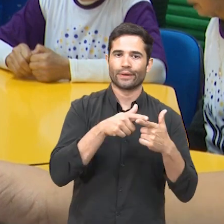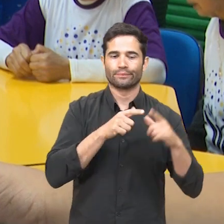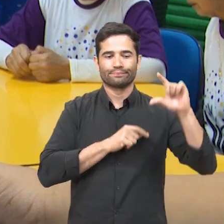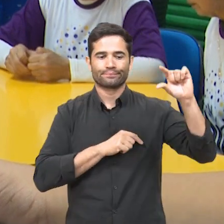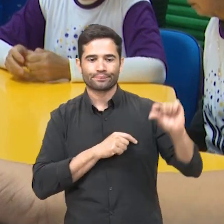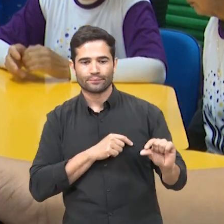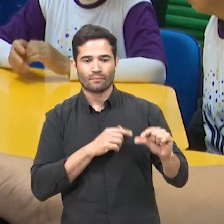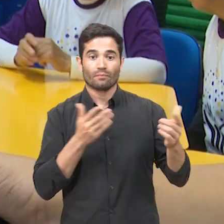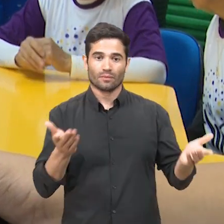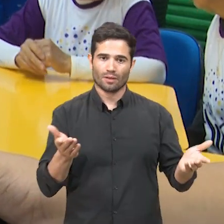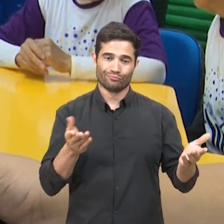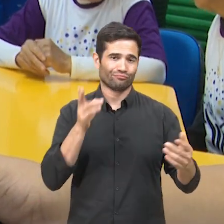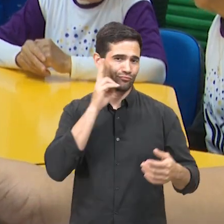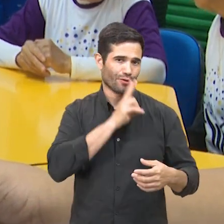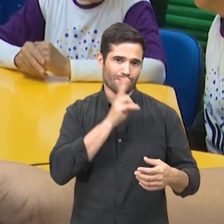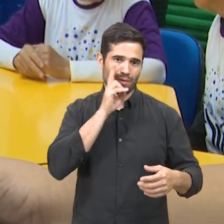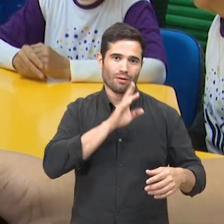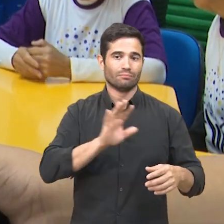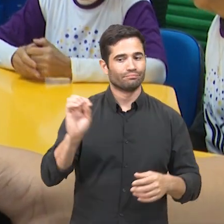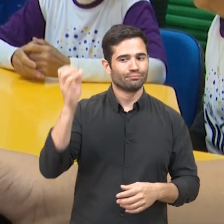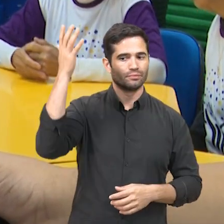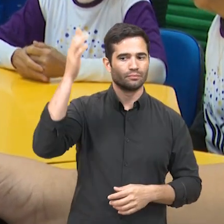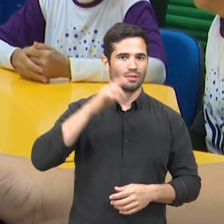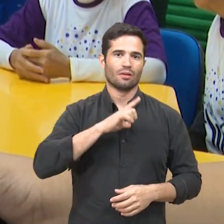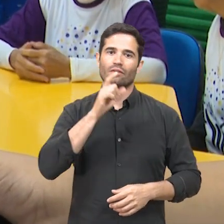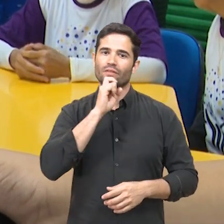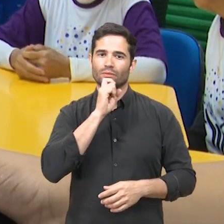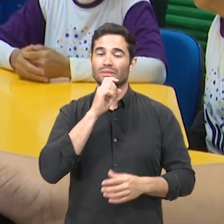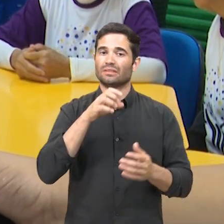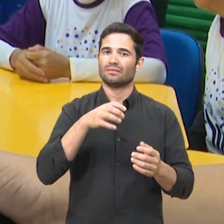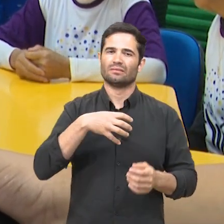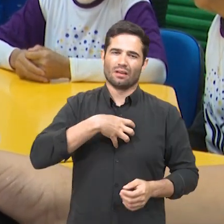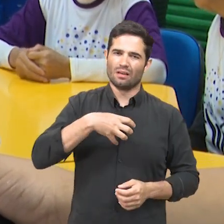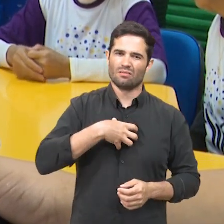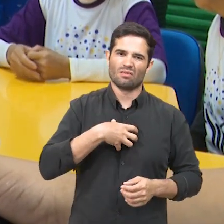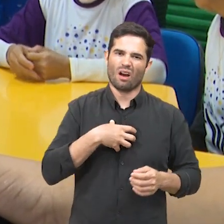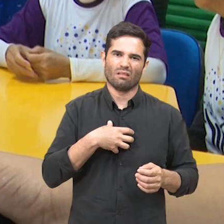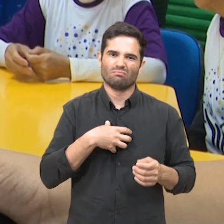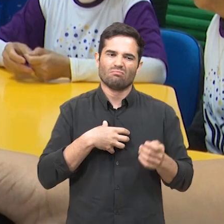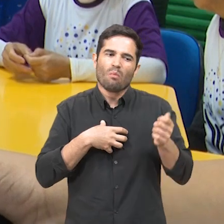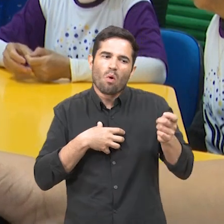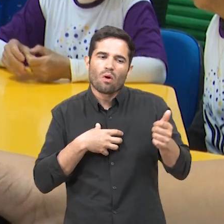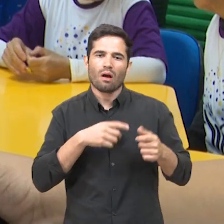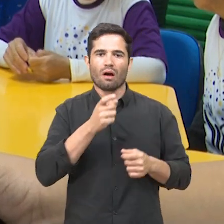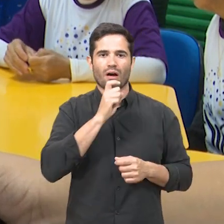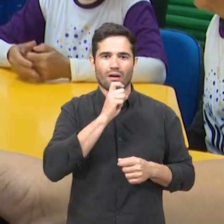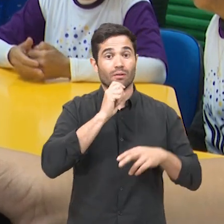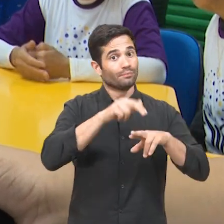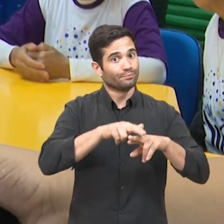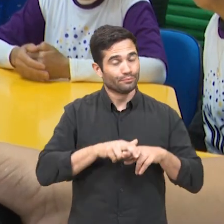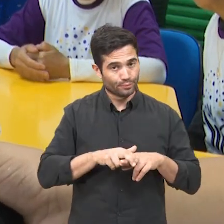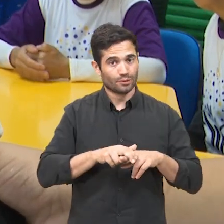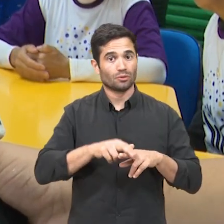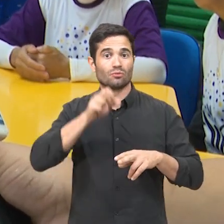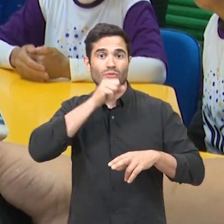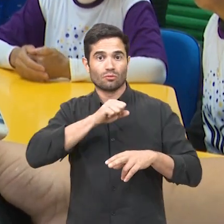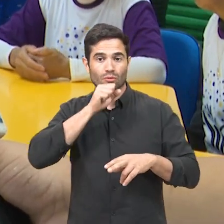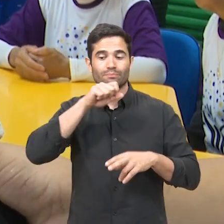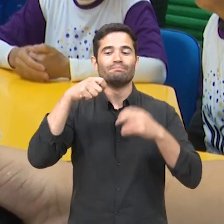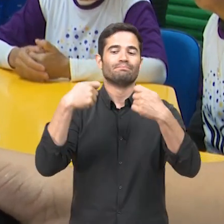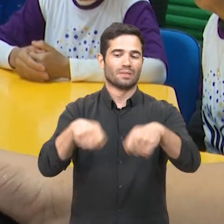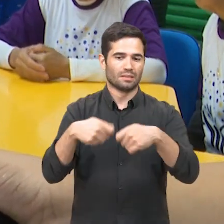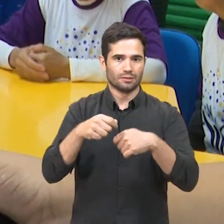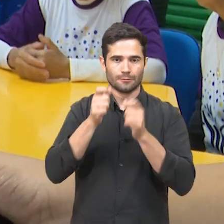consumo de água, né? Então, naturalmente, no inverno, a gente, de fato, sente uma necessidade menor de consumir água. Isso no idoso é